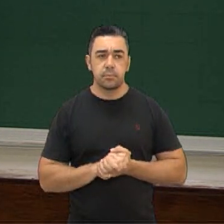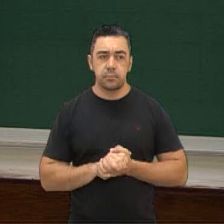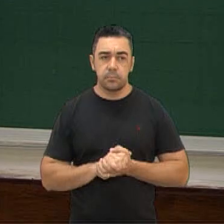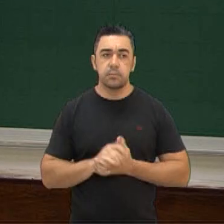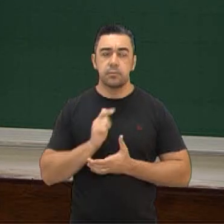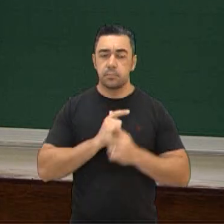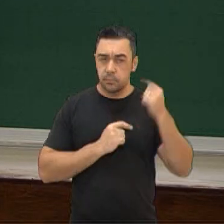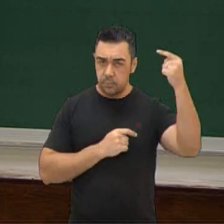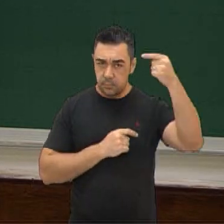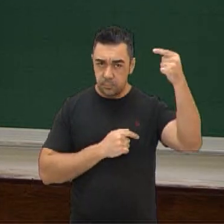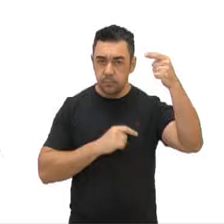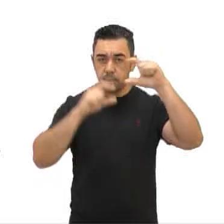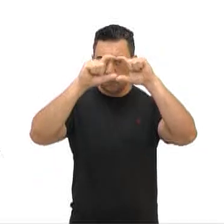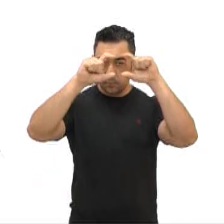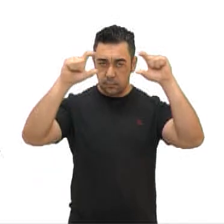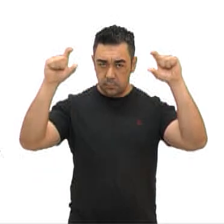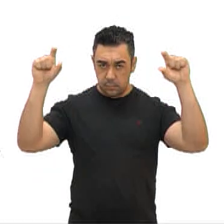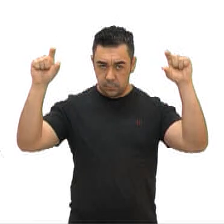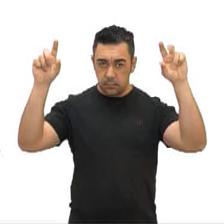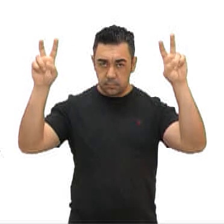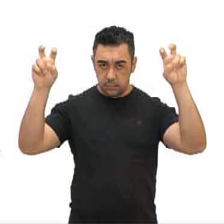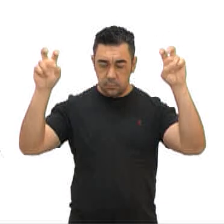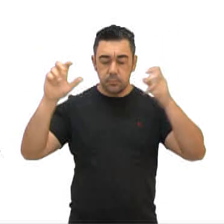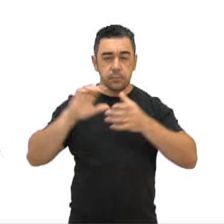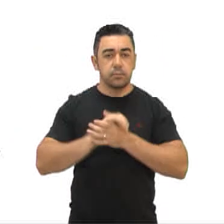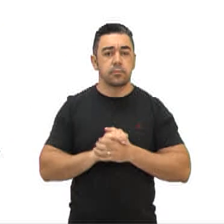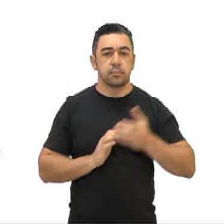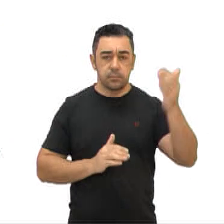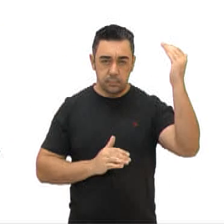o titular, que é o título da notícia,